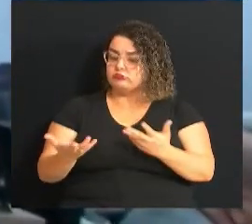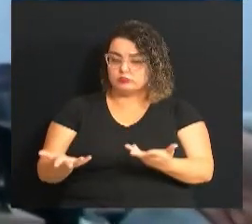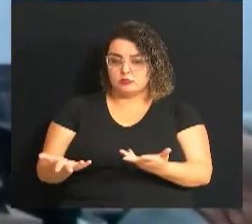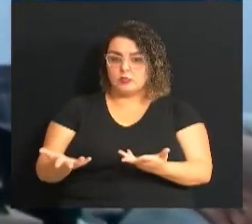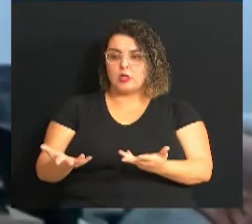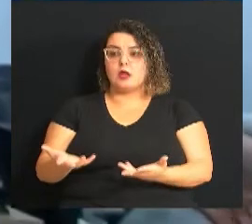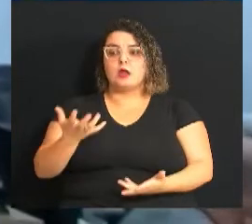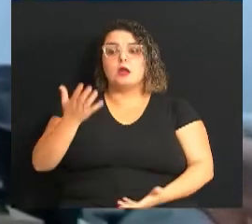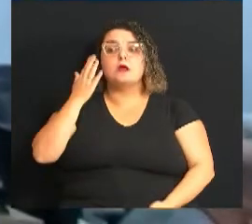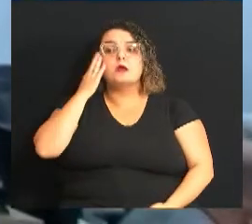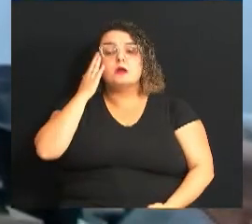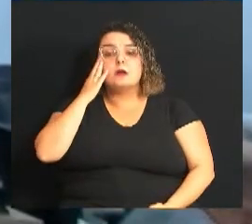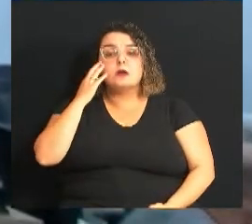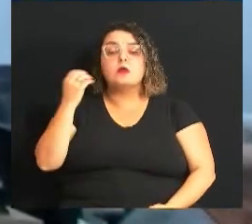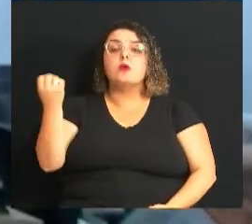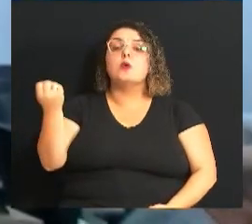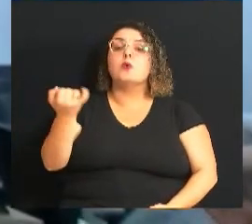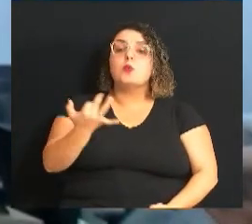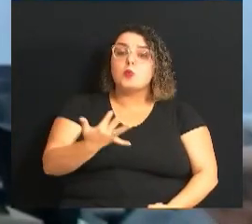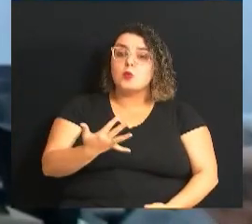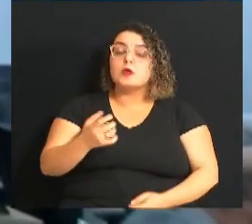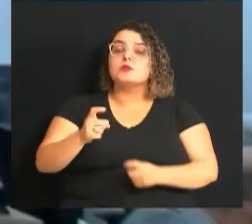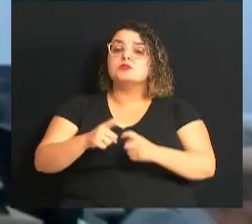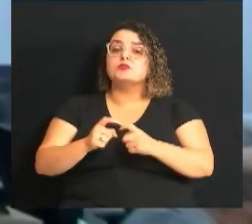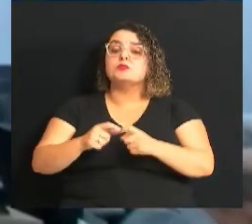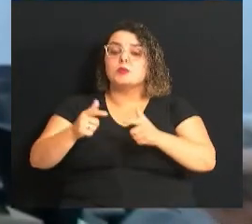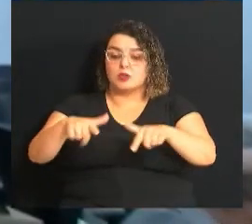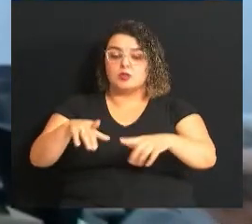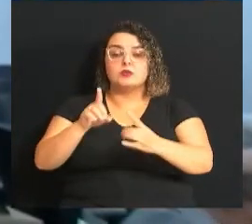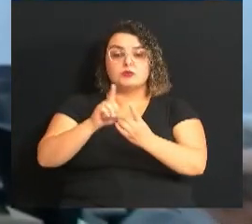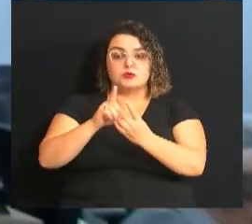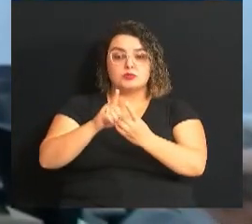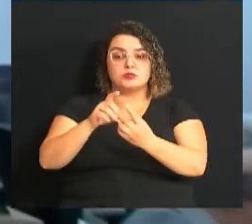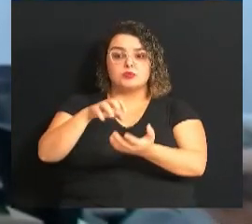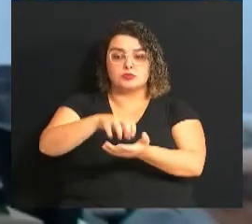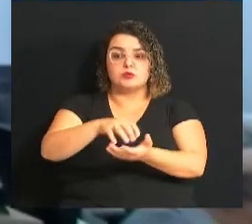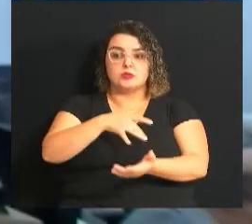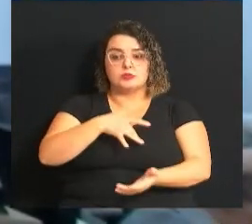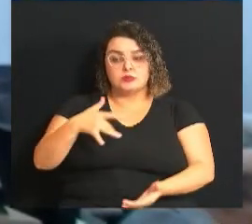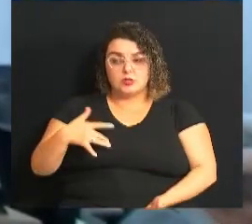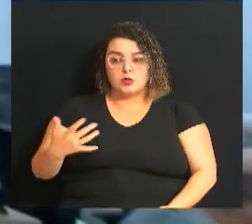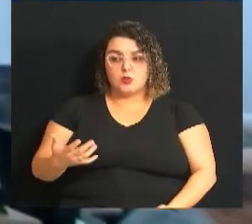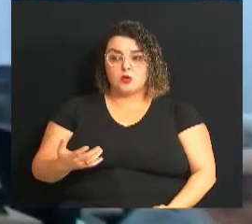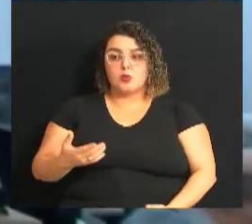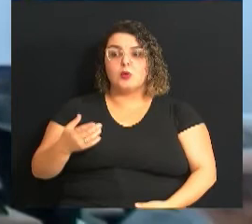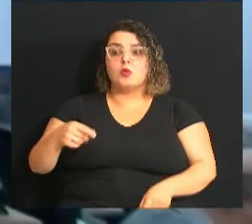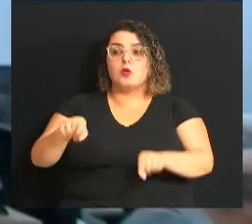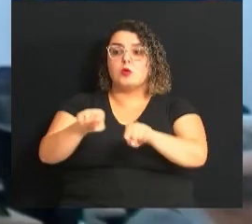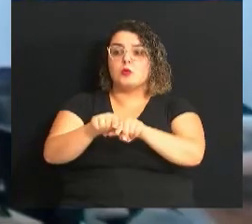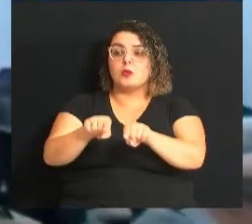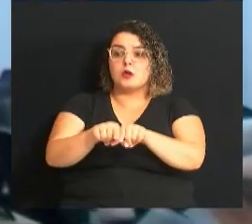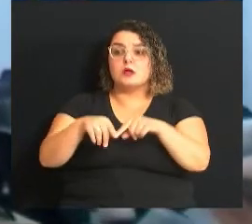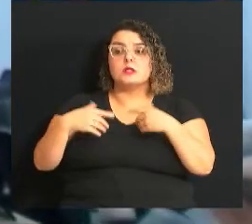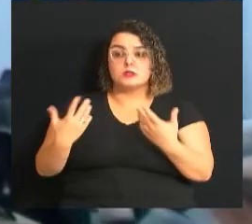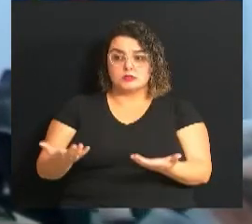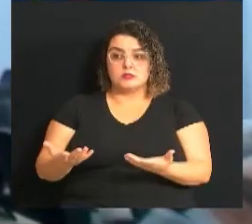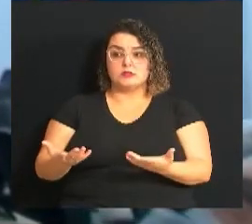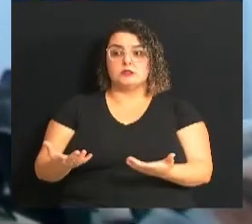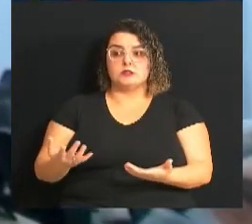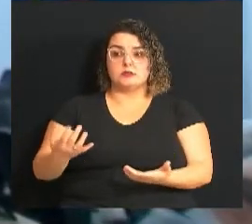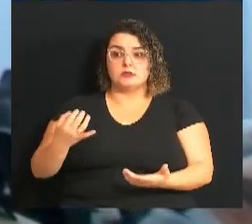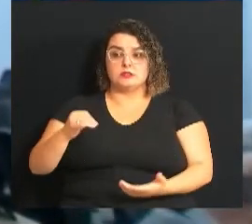saber quantos médicos atendem nesse espaço, nesse centro de saúde, como também se existiu